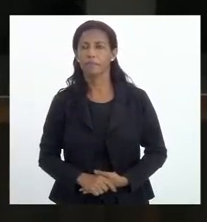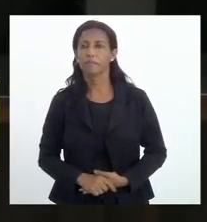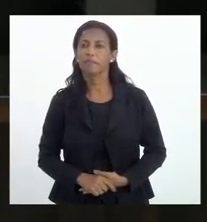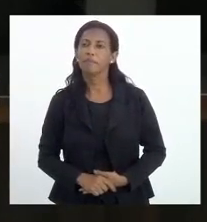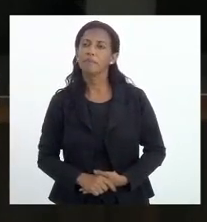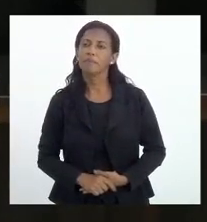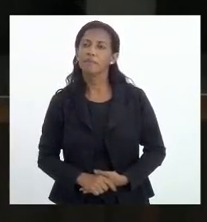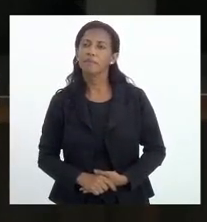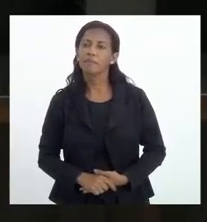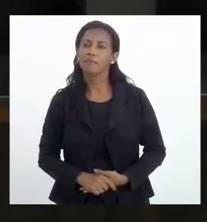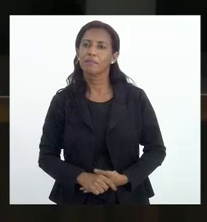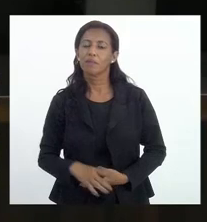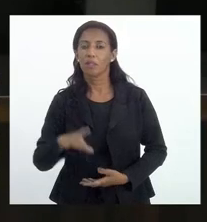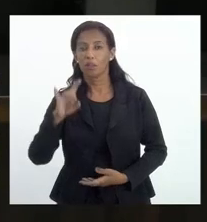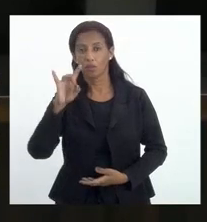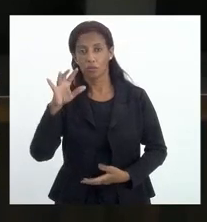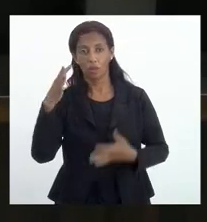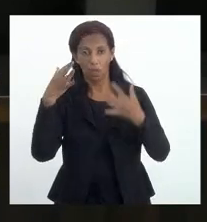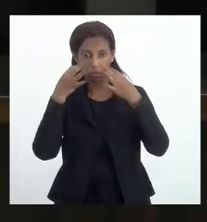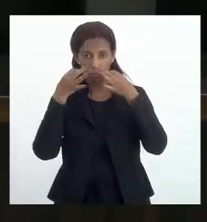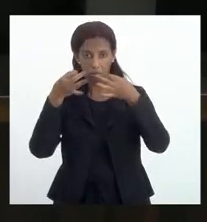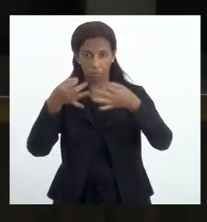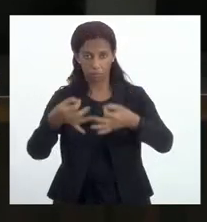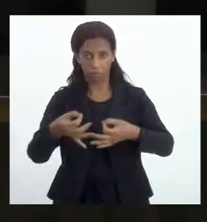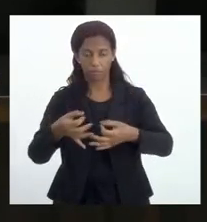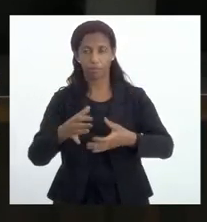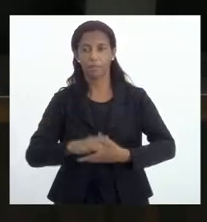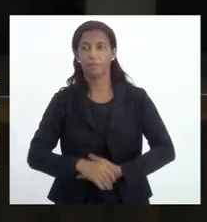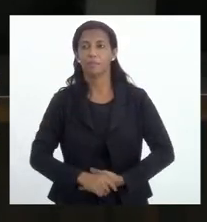Eu queria só chamar a atenção